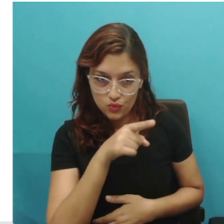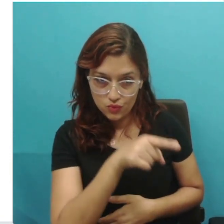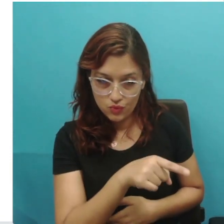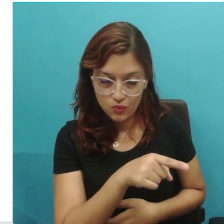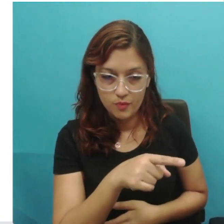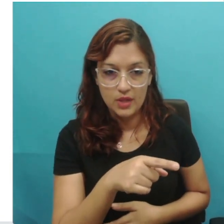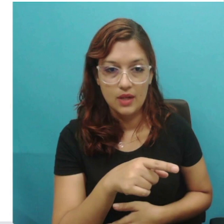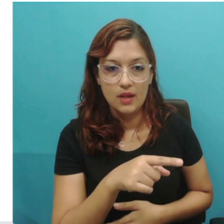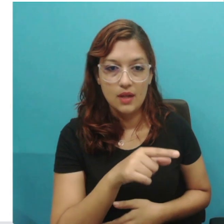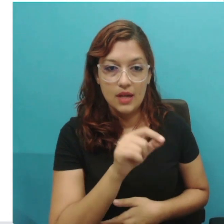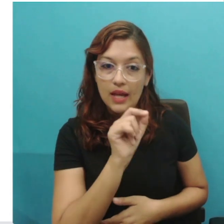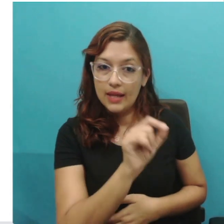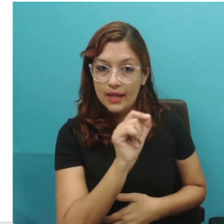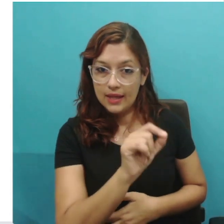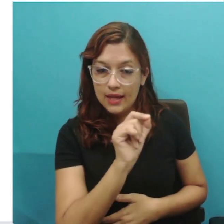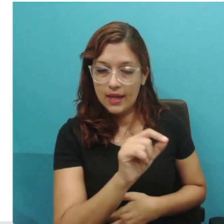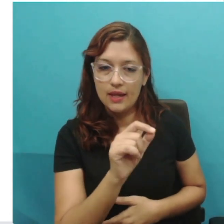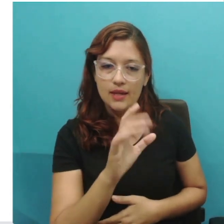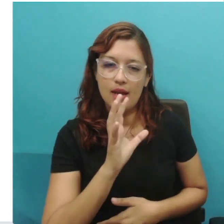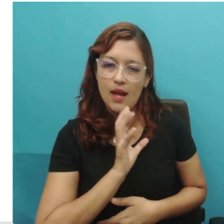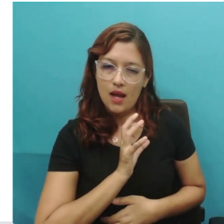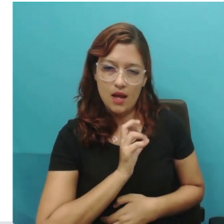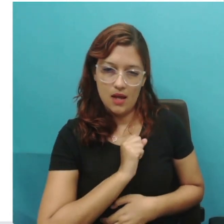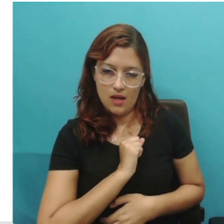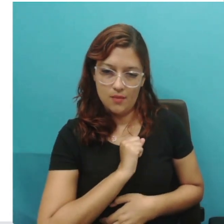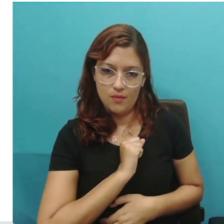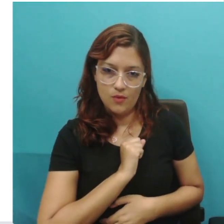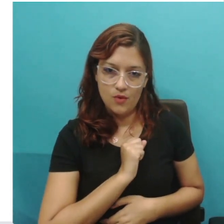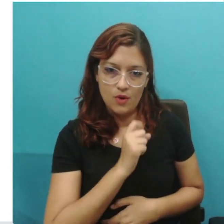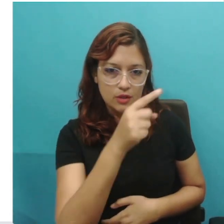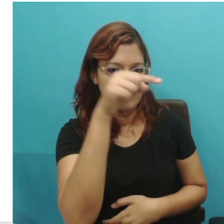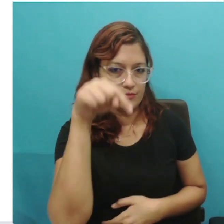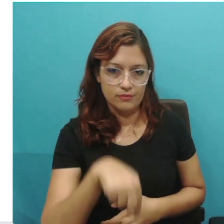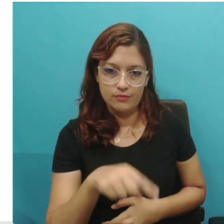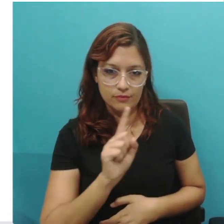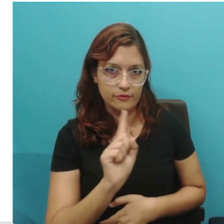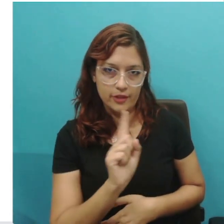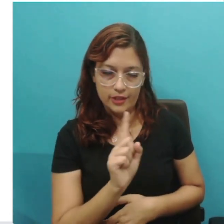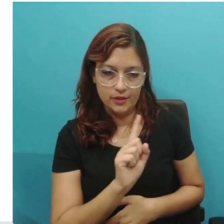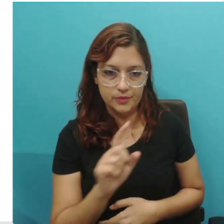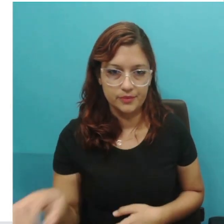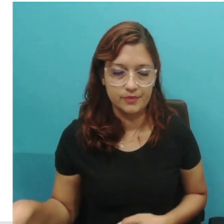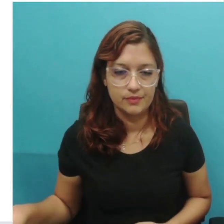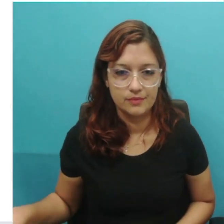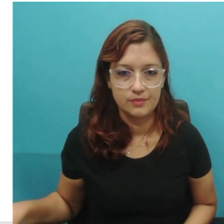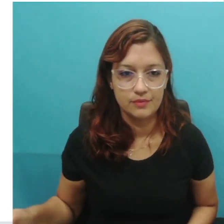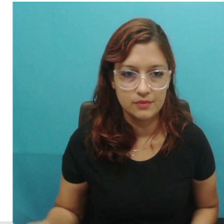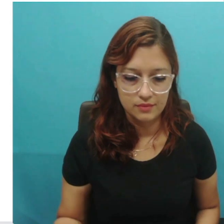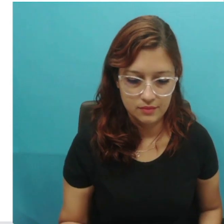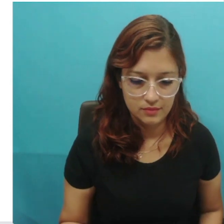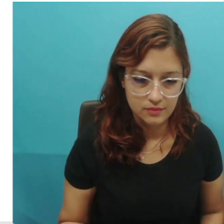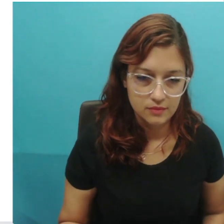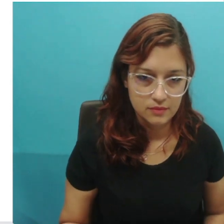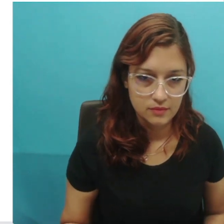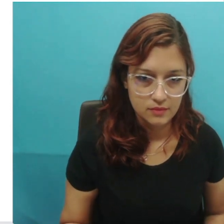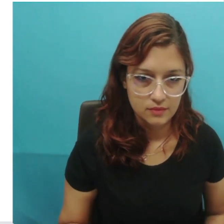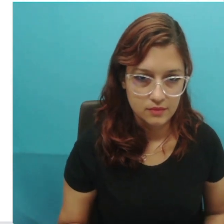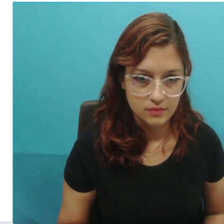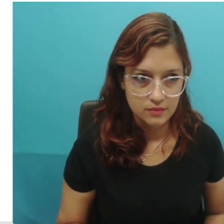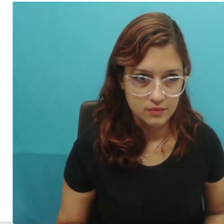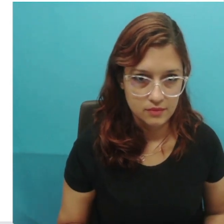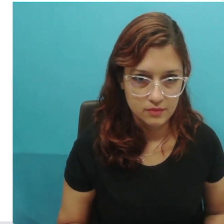Então, o menino a quem amo não virá.